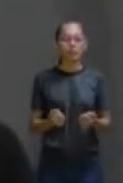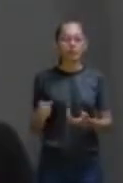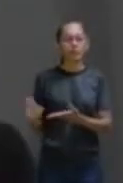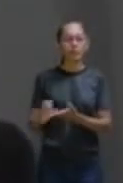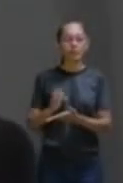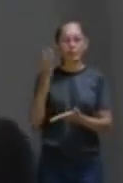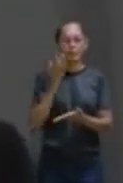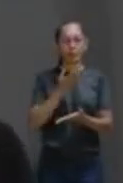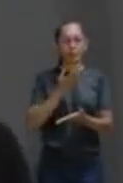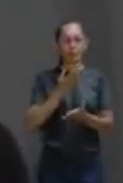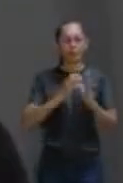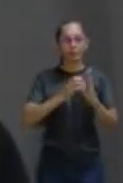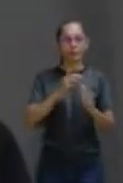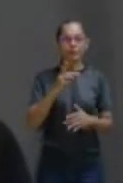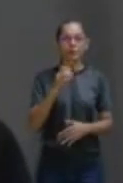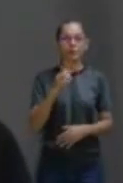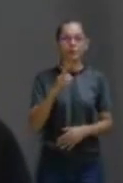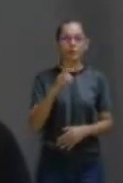no Estado do Amapá.